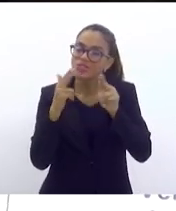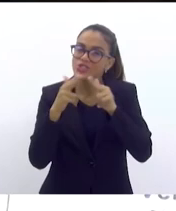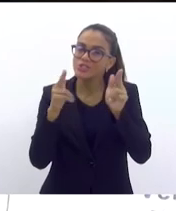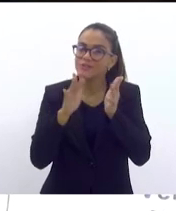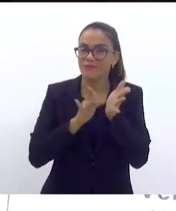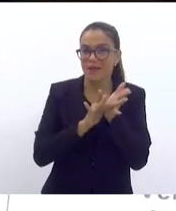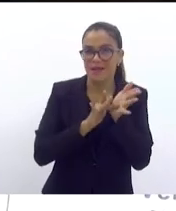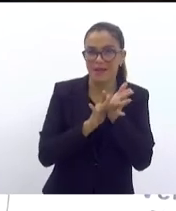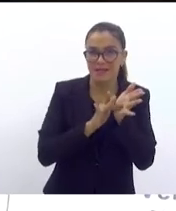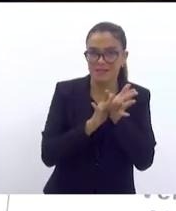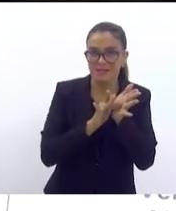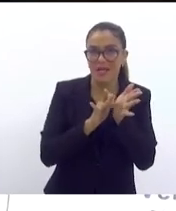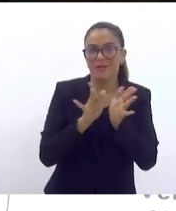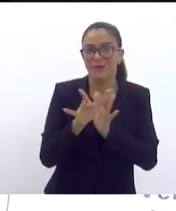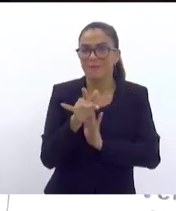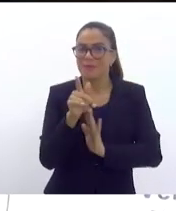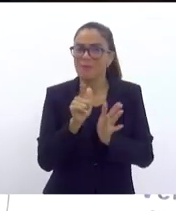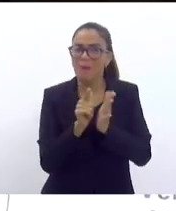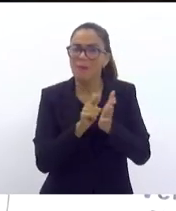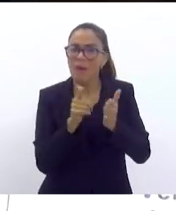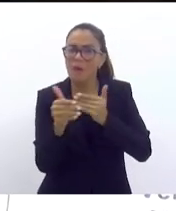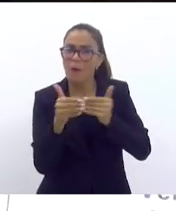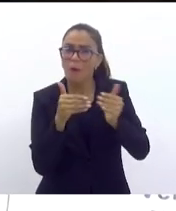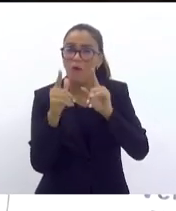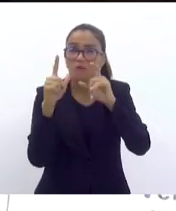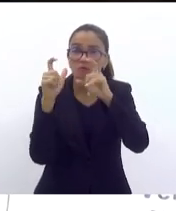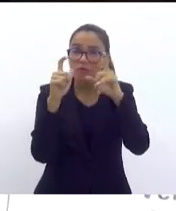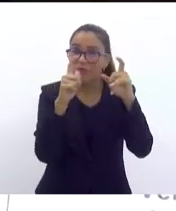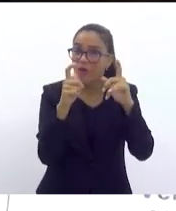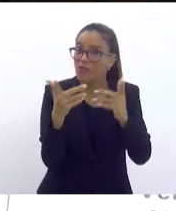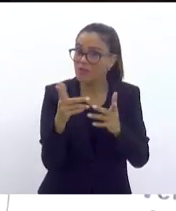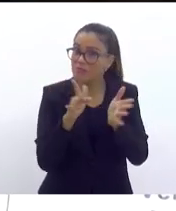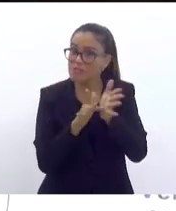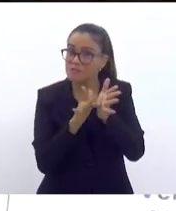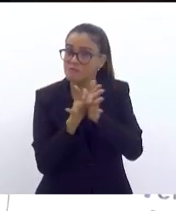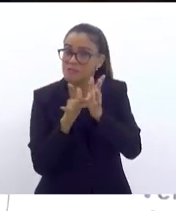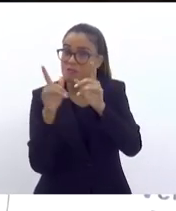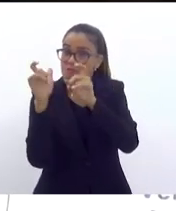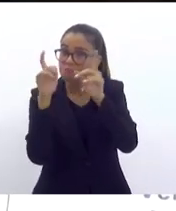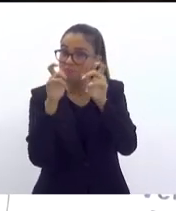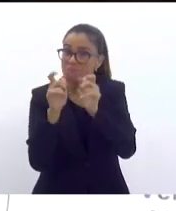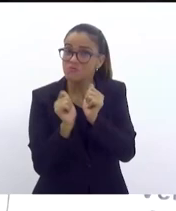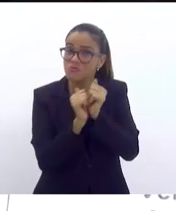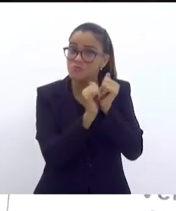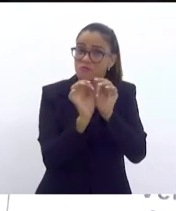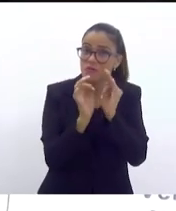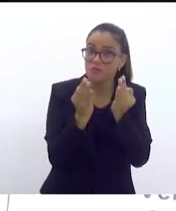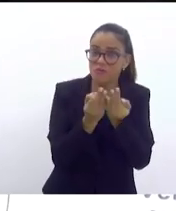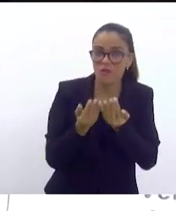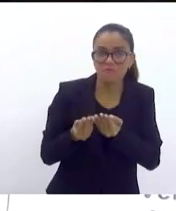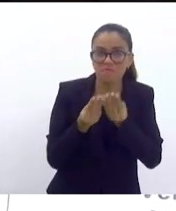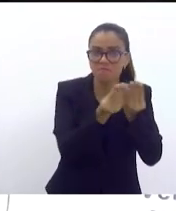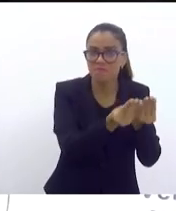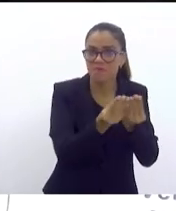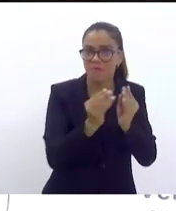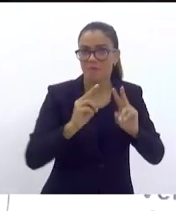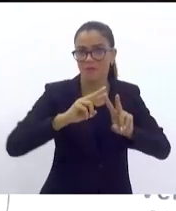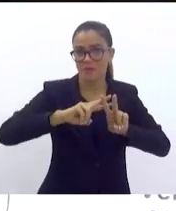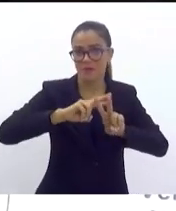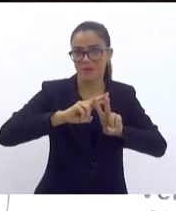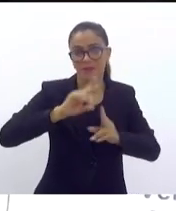uma um papel qualquer uma foto uma fotografia uma fotografia de um ente querido elevado ao presídio na realidade